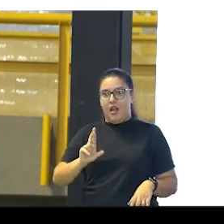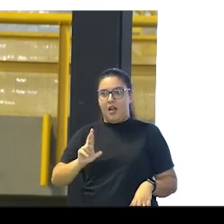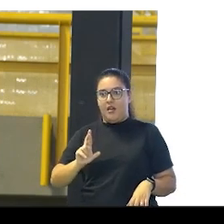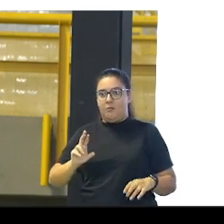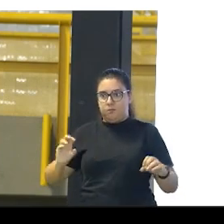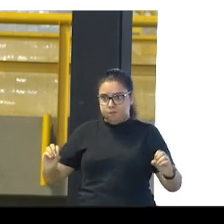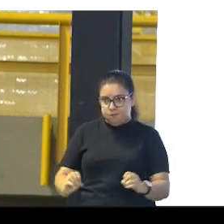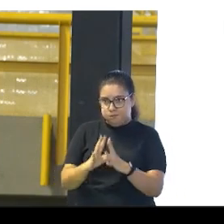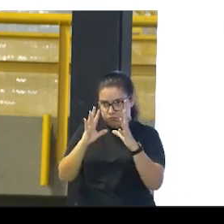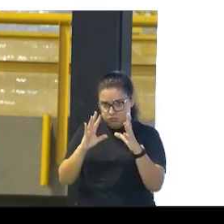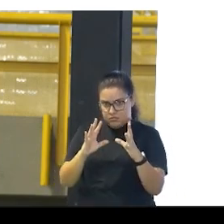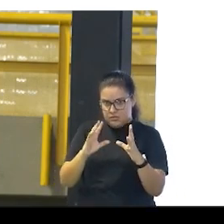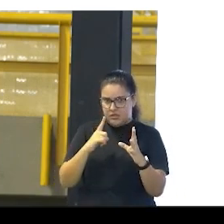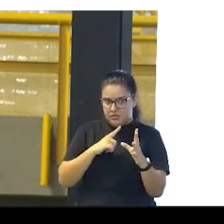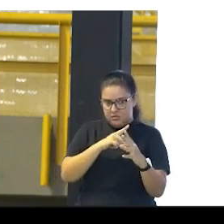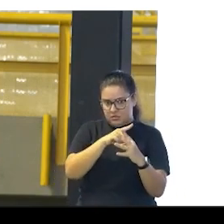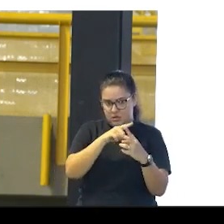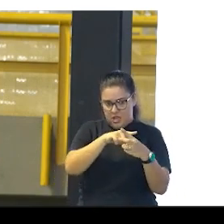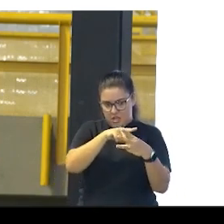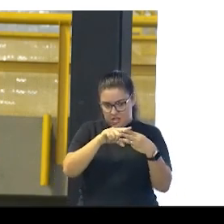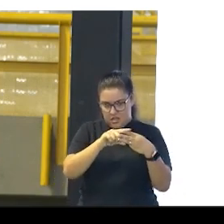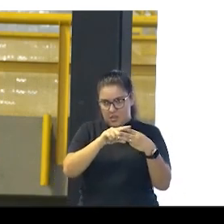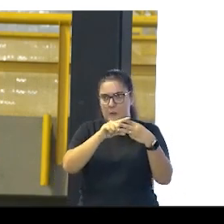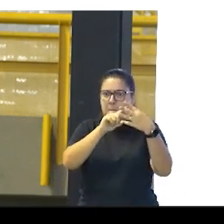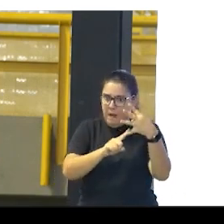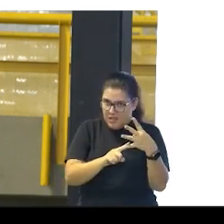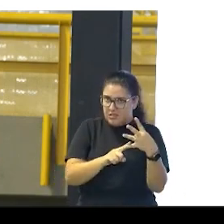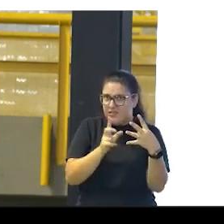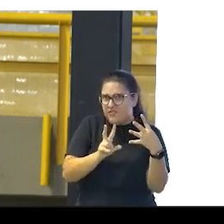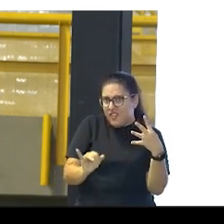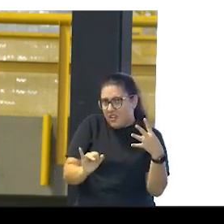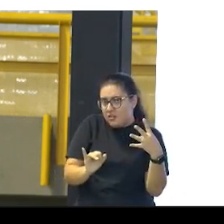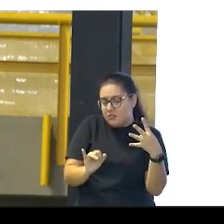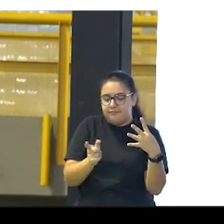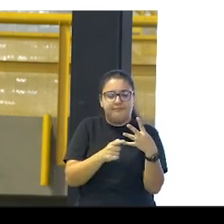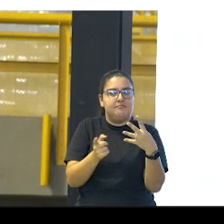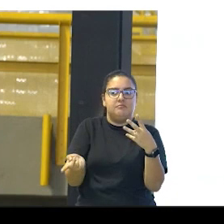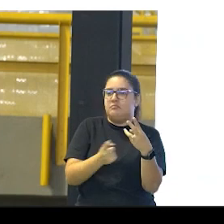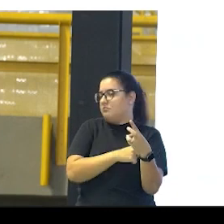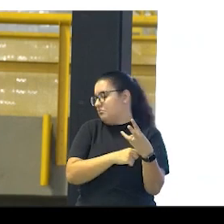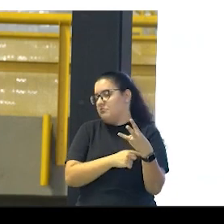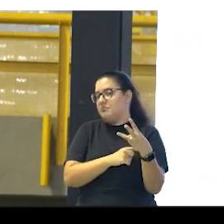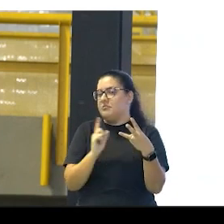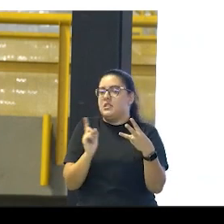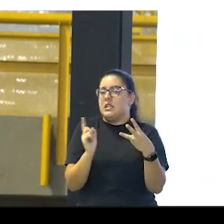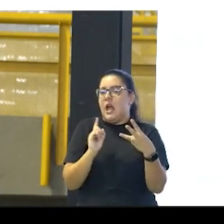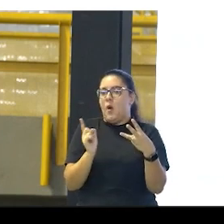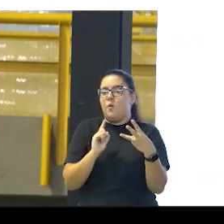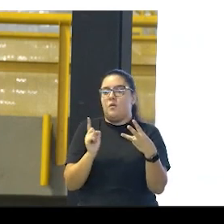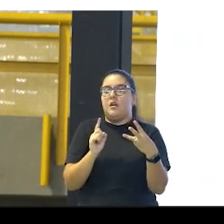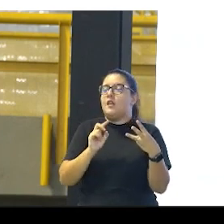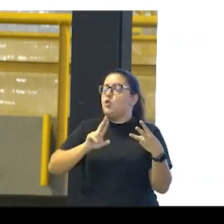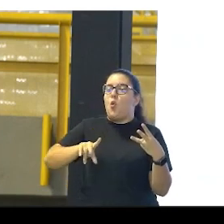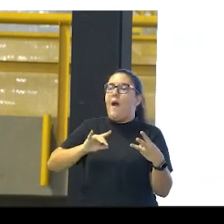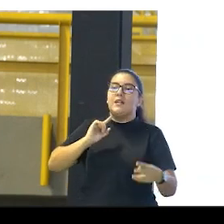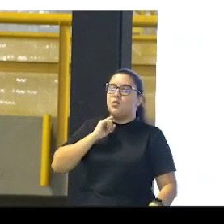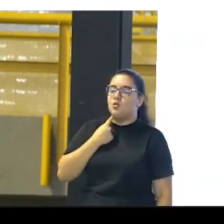time de vilões do efeito estufa? Não. A energia nuclear, ela não